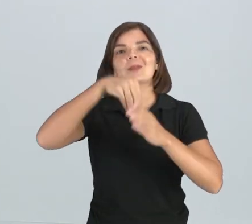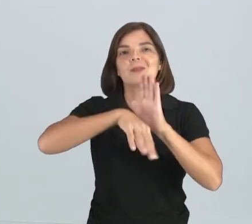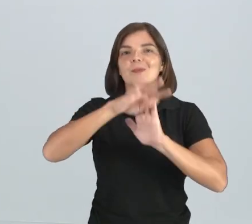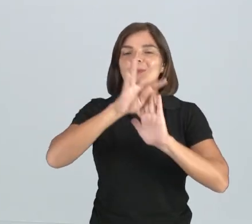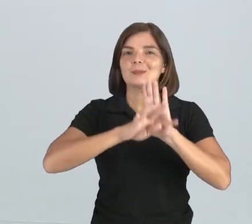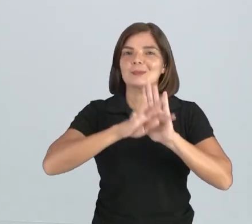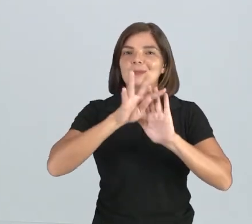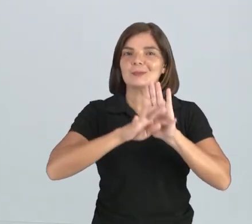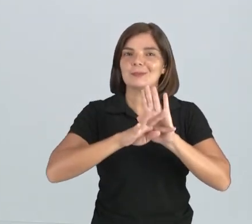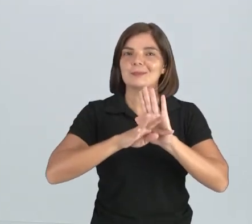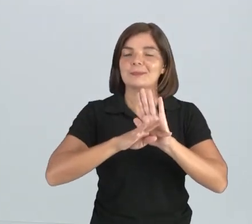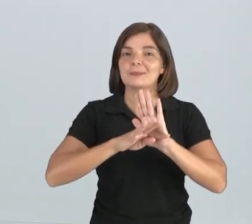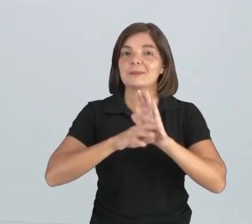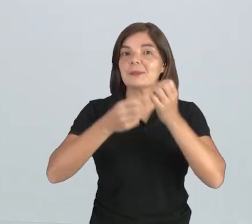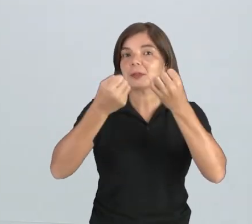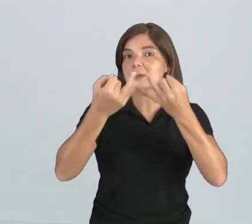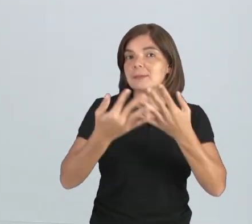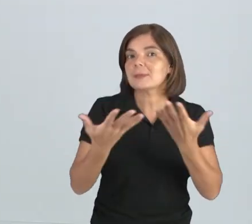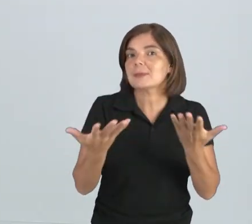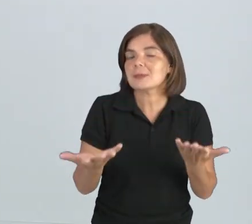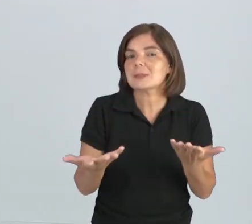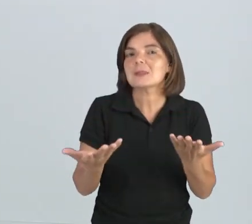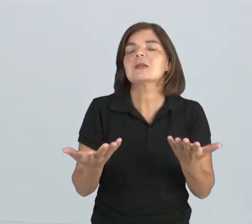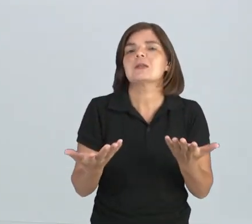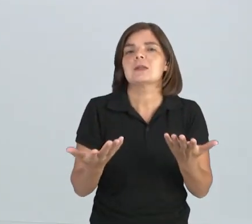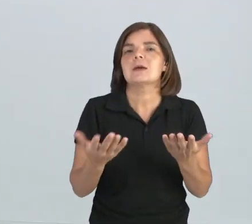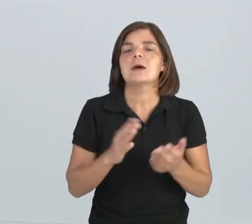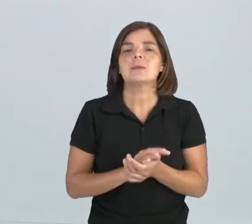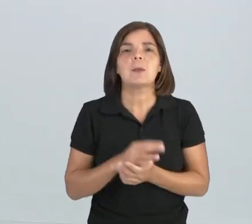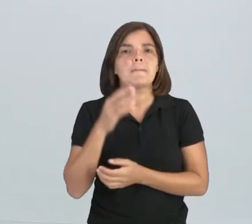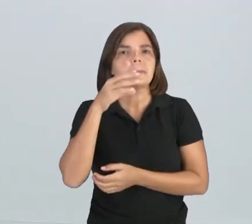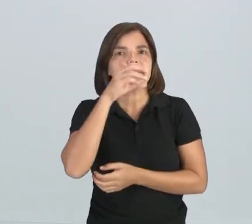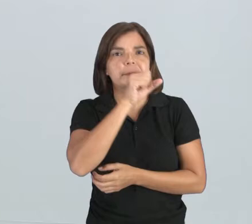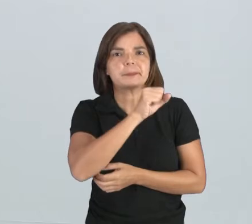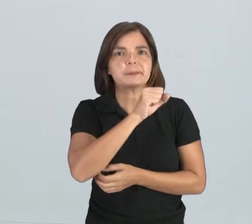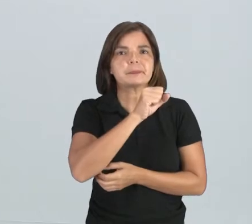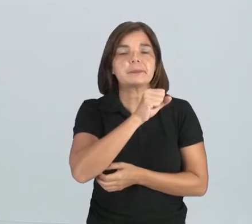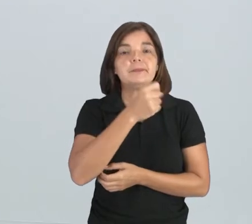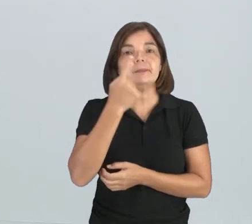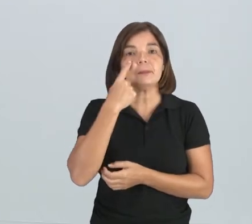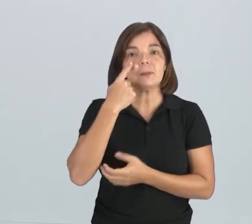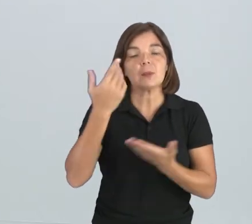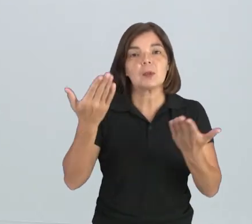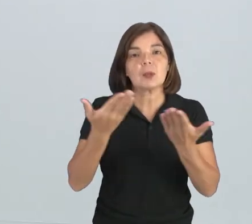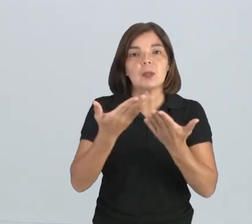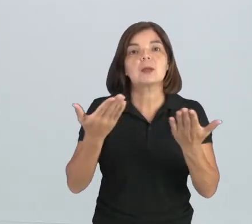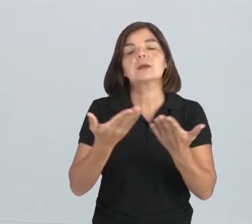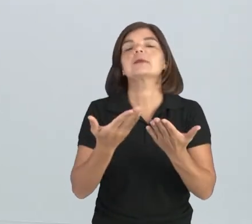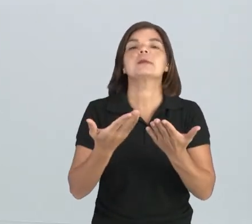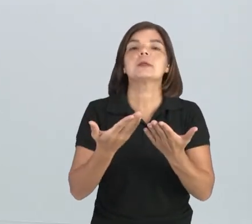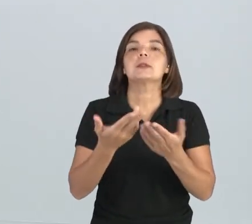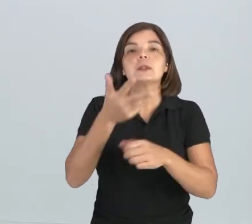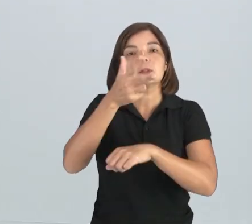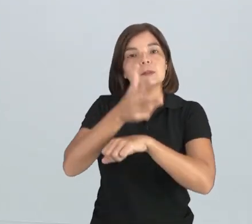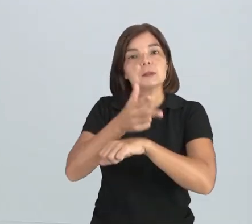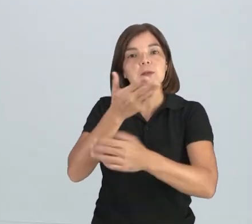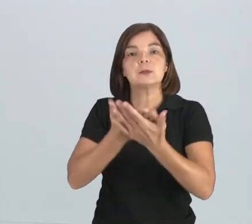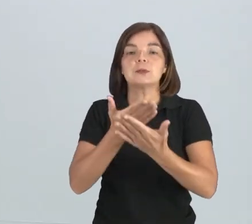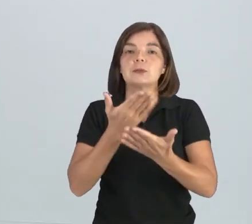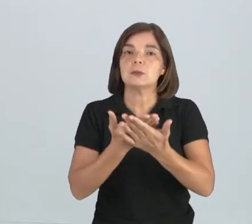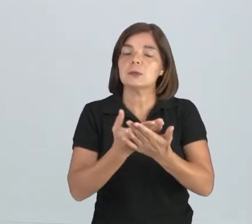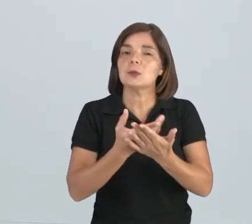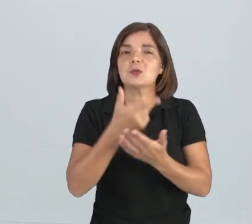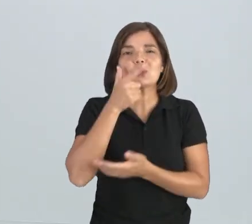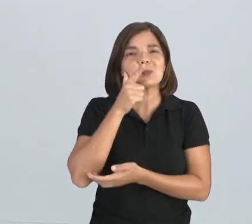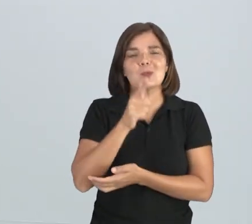de um texto. Falando assim de uma forma mais rápida, como a gente faz aqui nessa videoaula, a